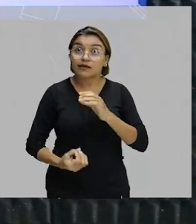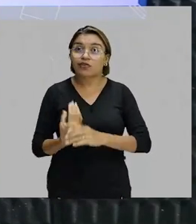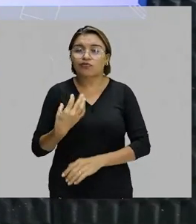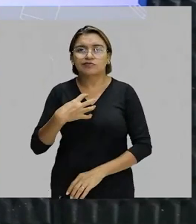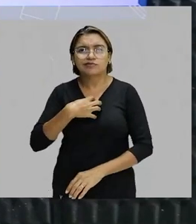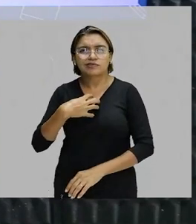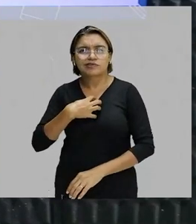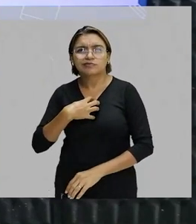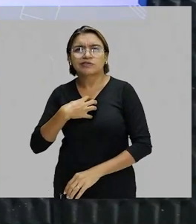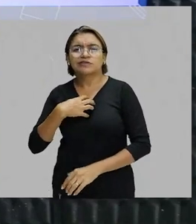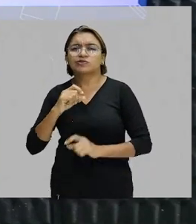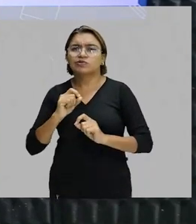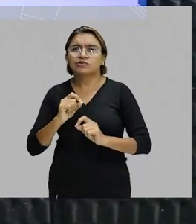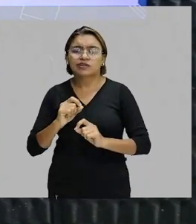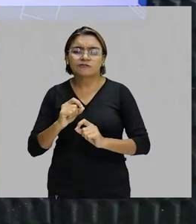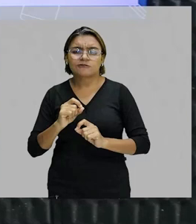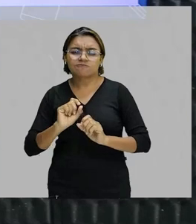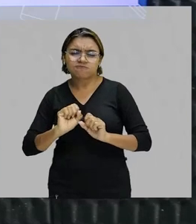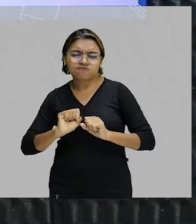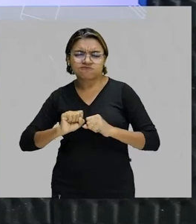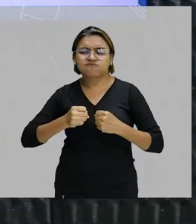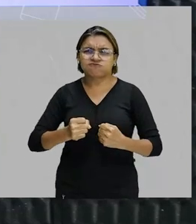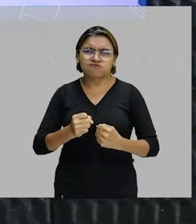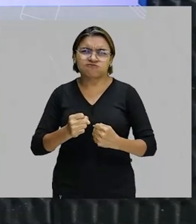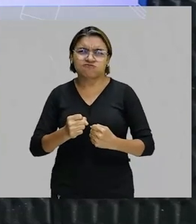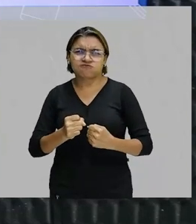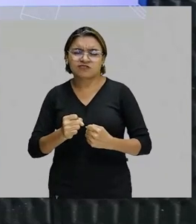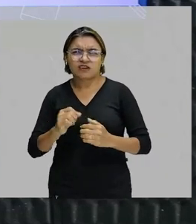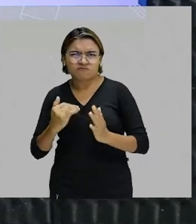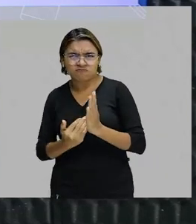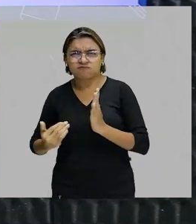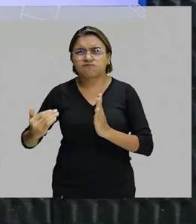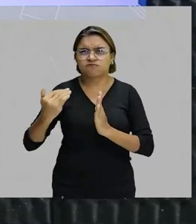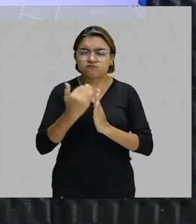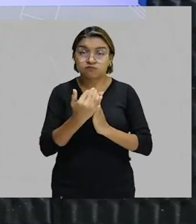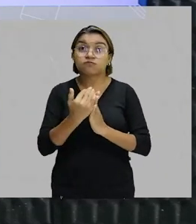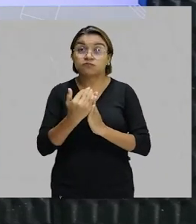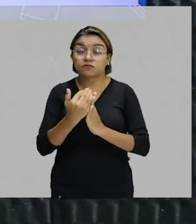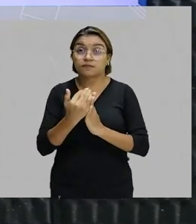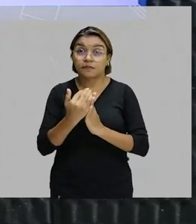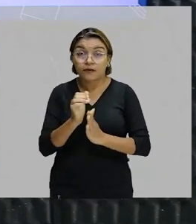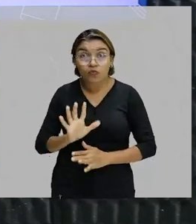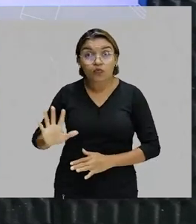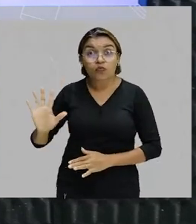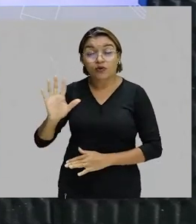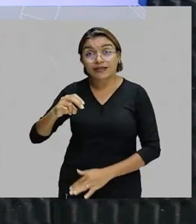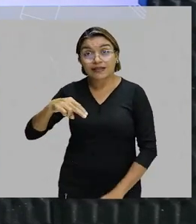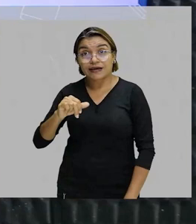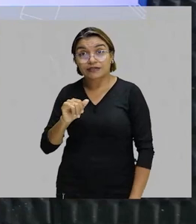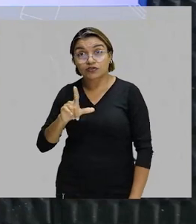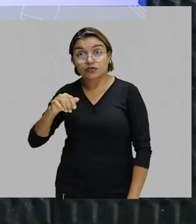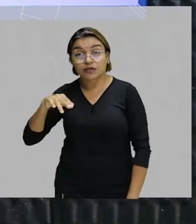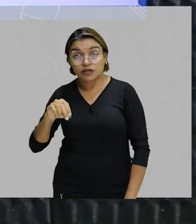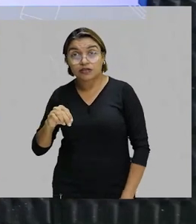sentimento de revanchismo exacerbou exagerou a o nacionalismo criou-se